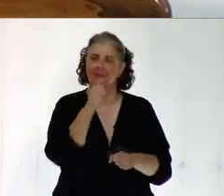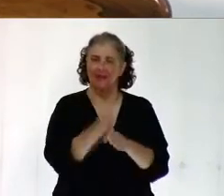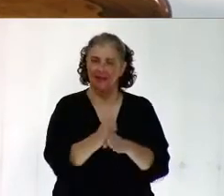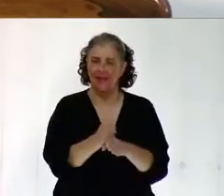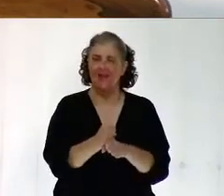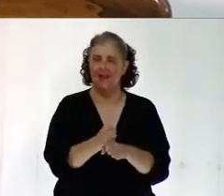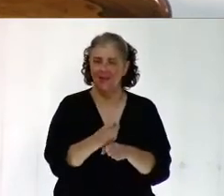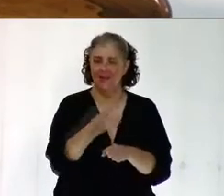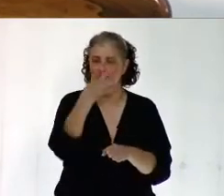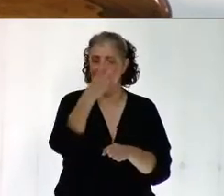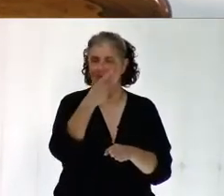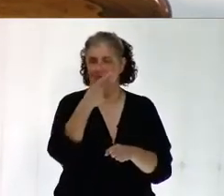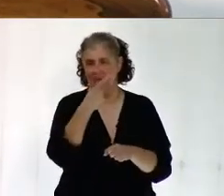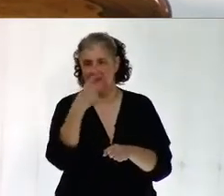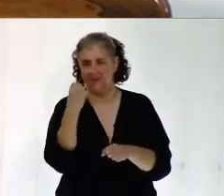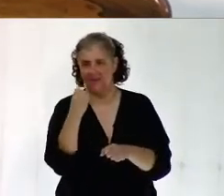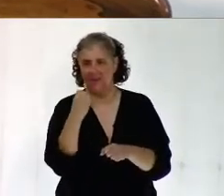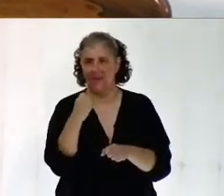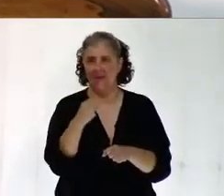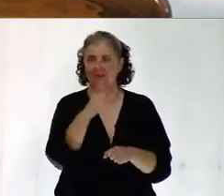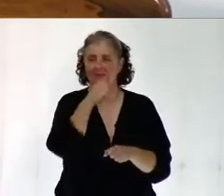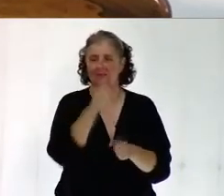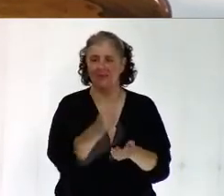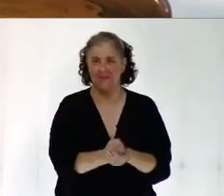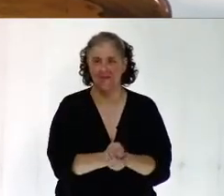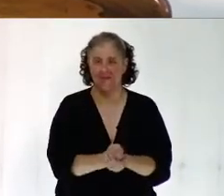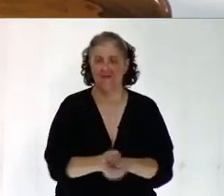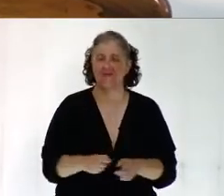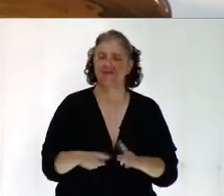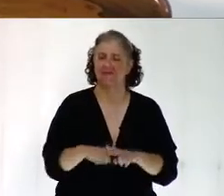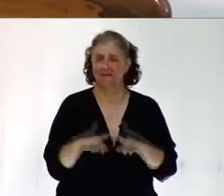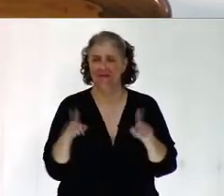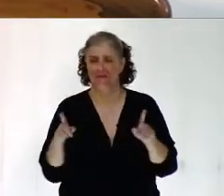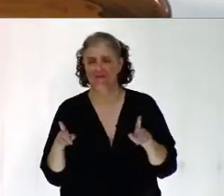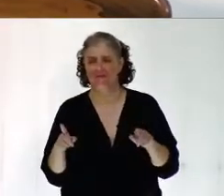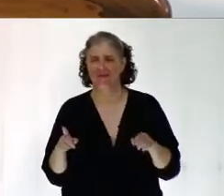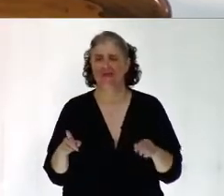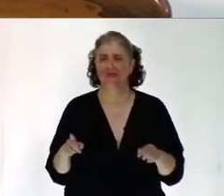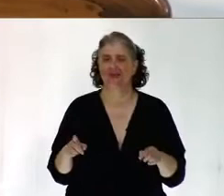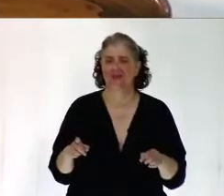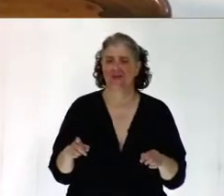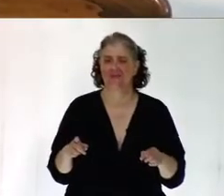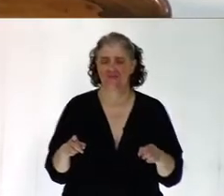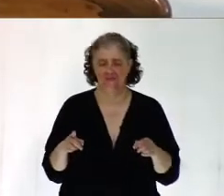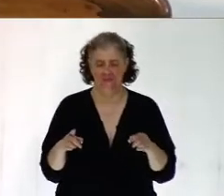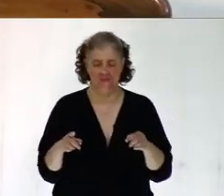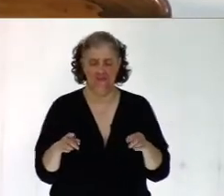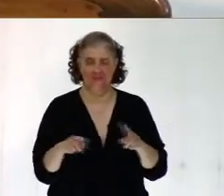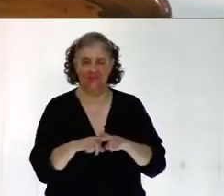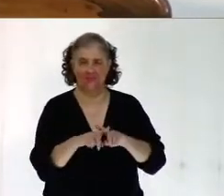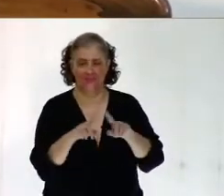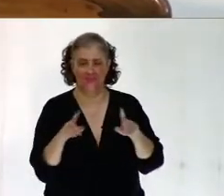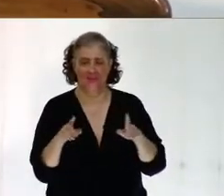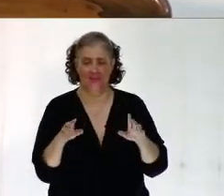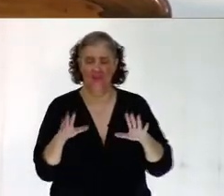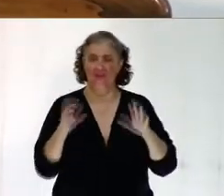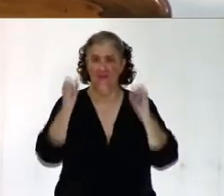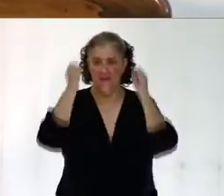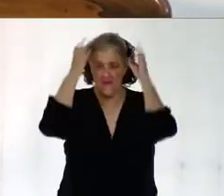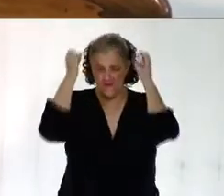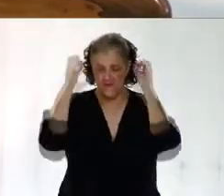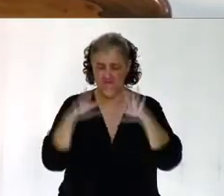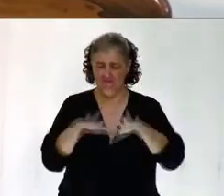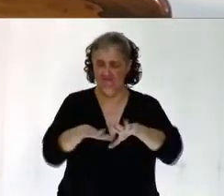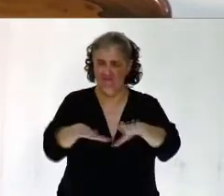vive isso é contado em torno daquele momento da vida de moisés é